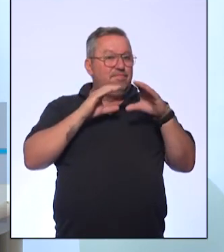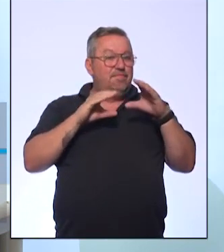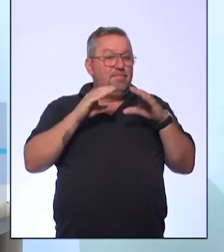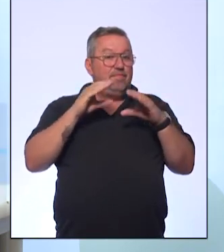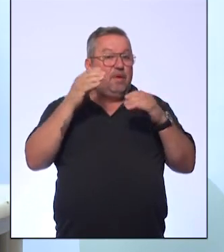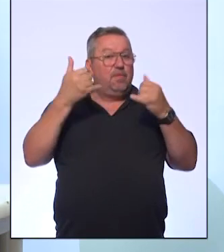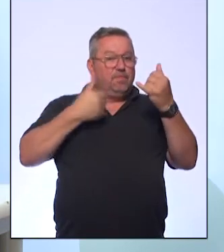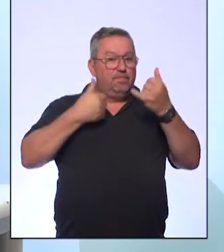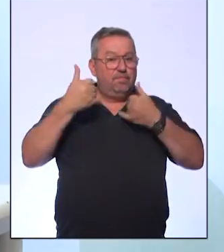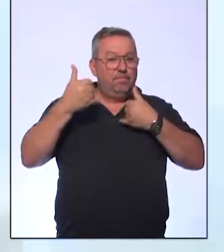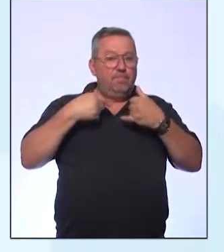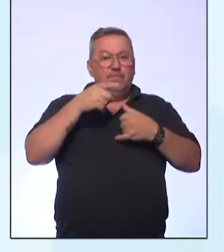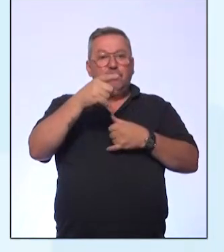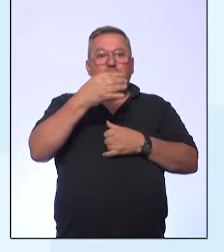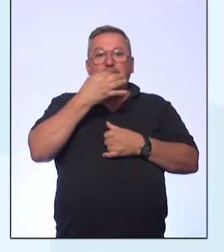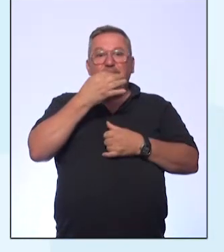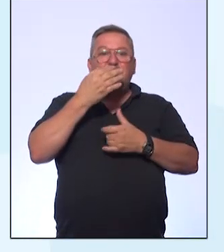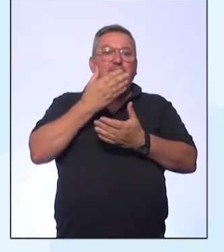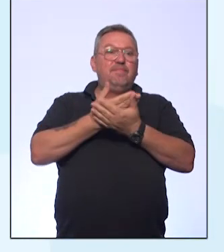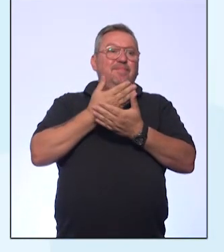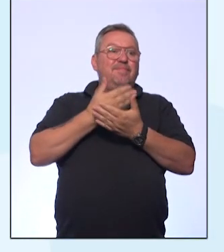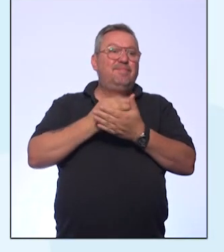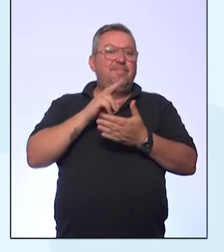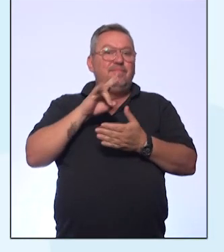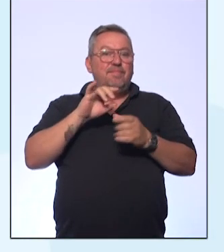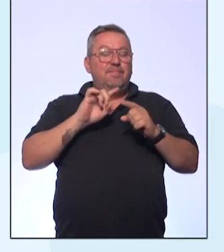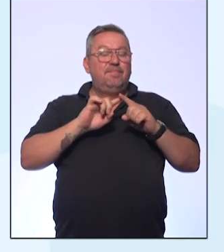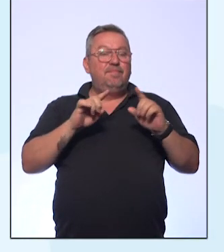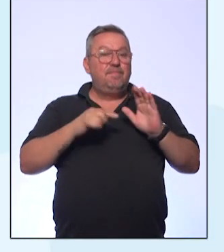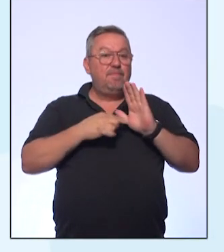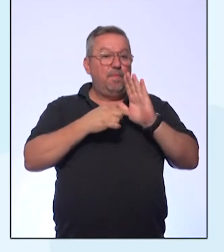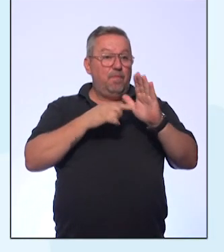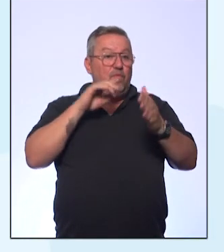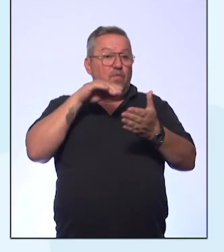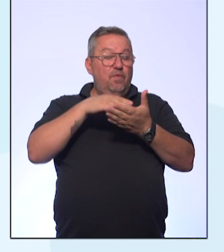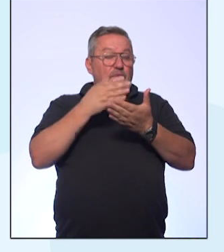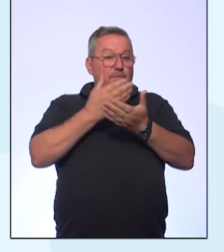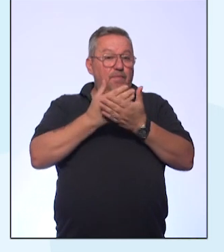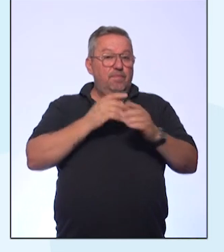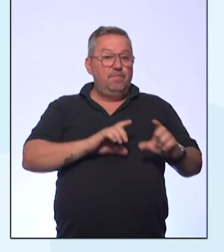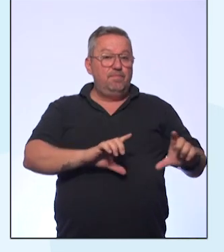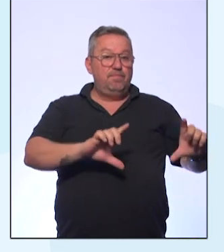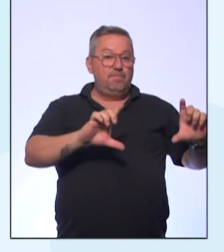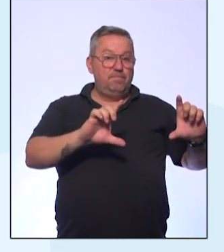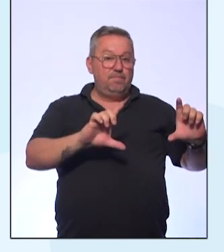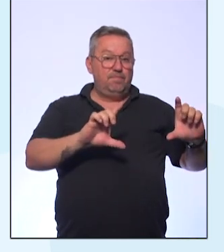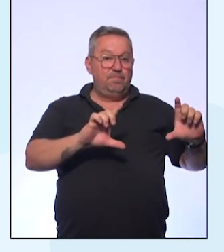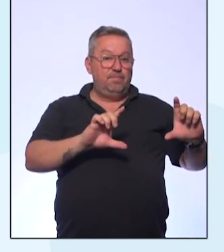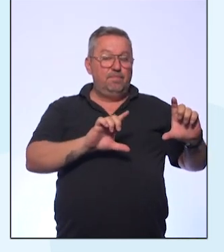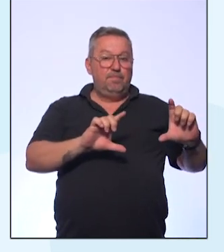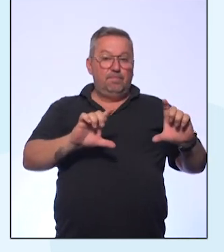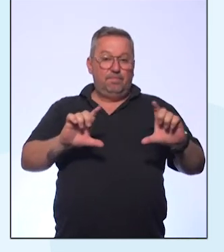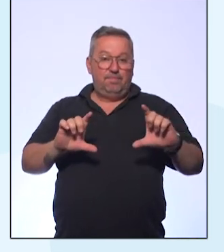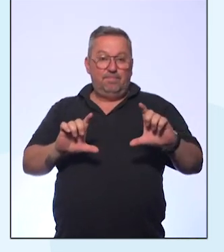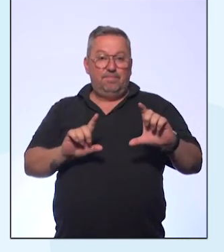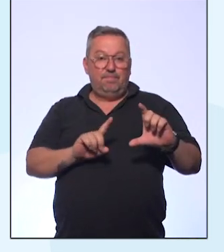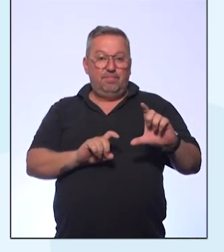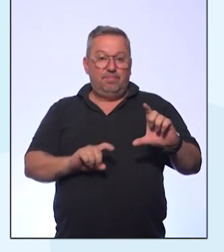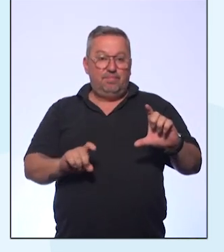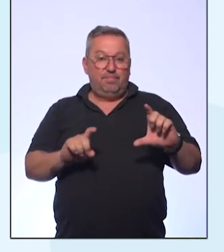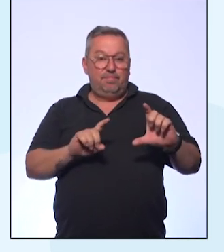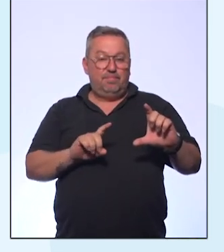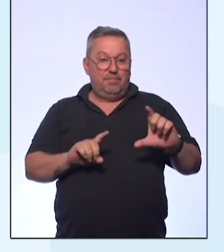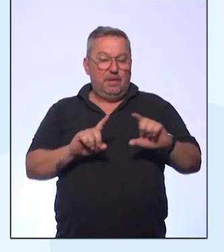Pra Gente o que você achou da aula. Vai aparecer, no final da aula um QR Code para você entrar no